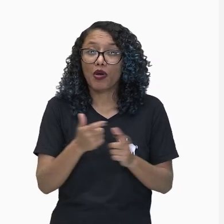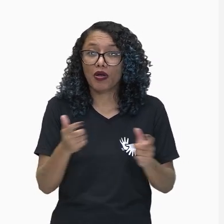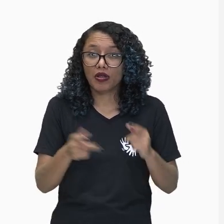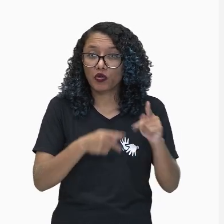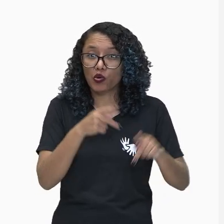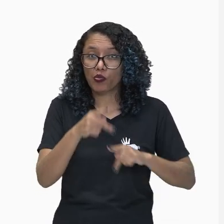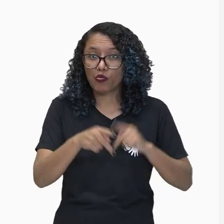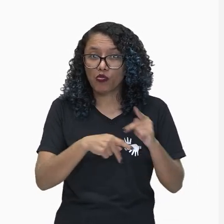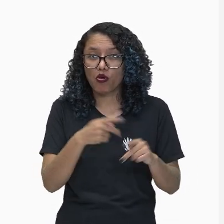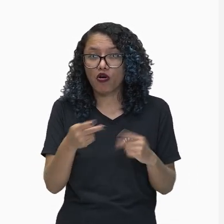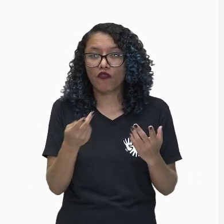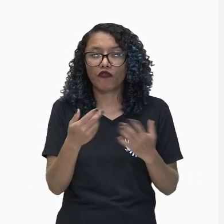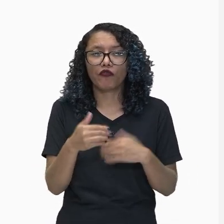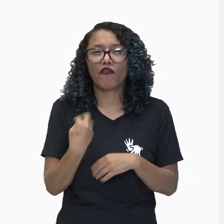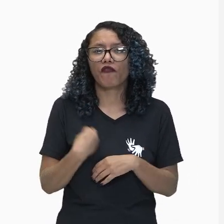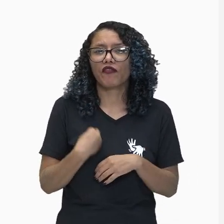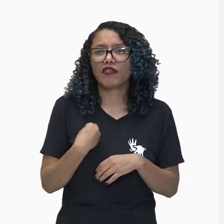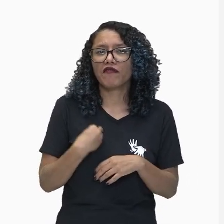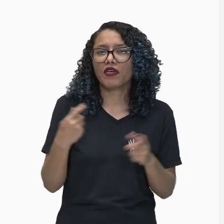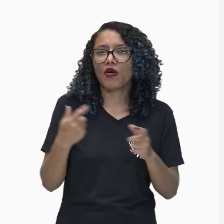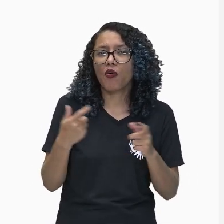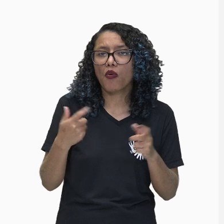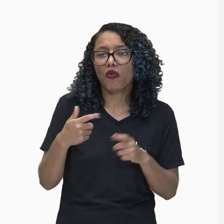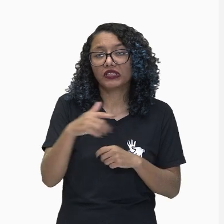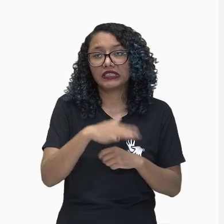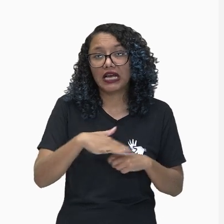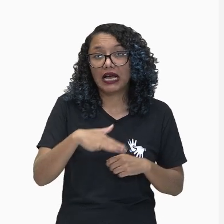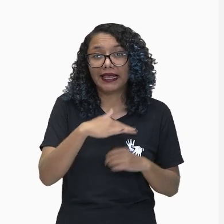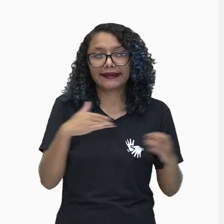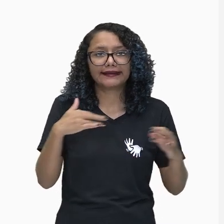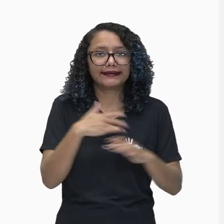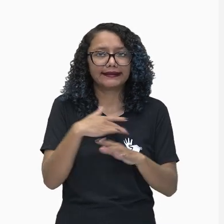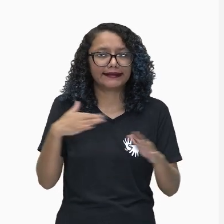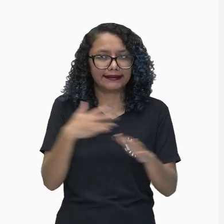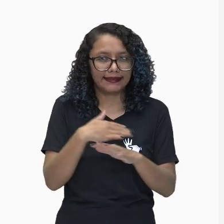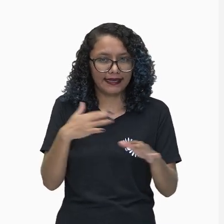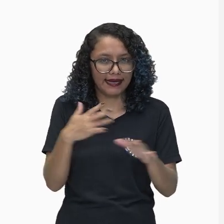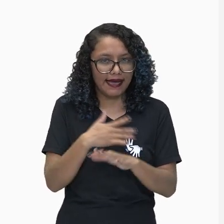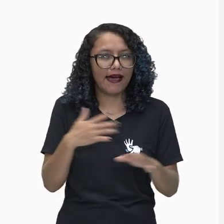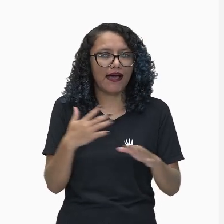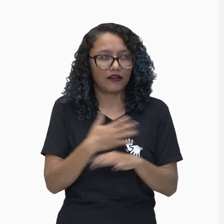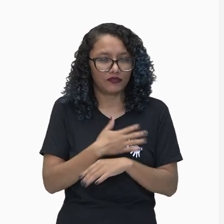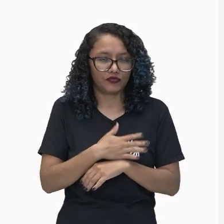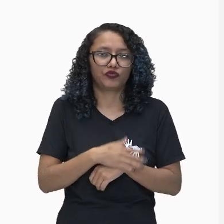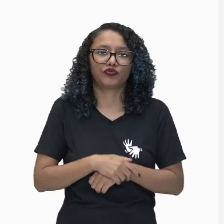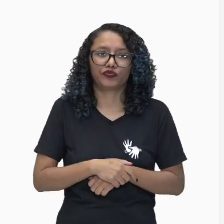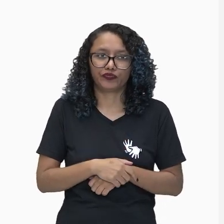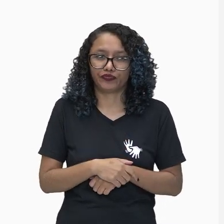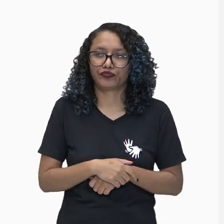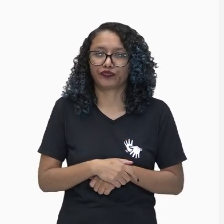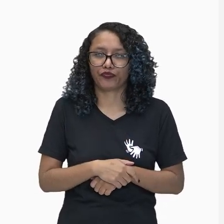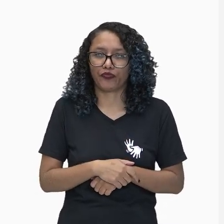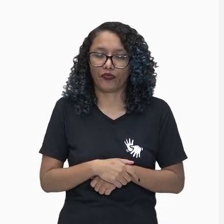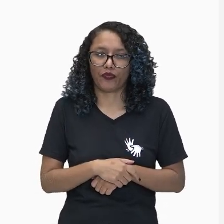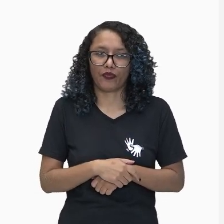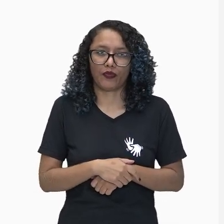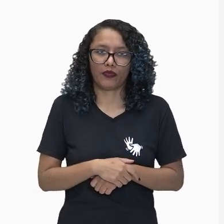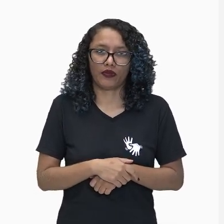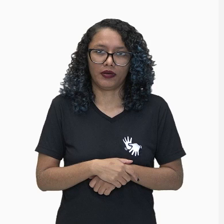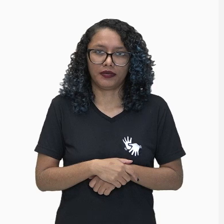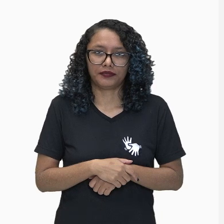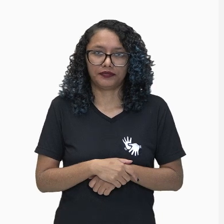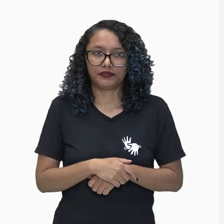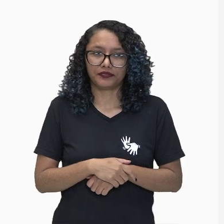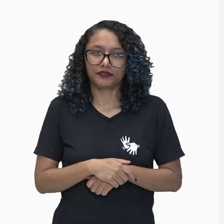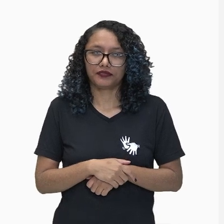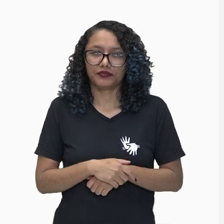estar concentrada nas cidades, grandes cidades que acabam surgindo, tá? Agora, em